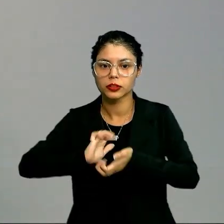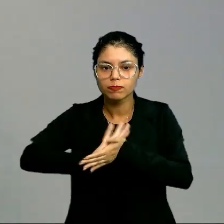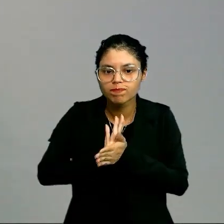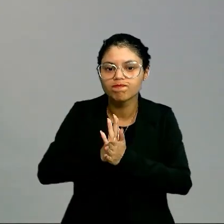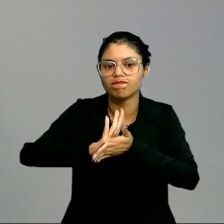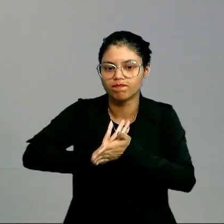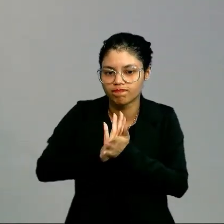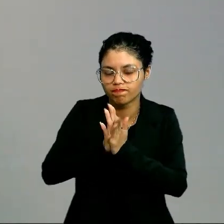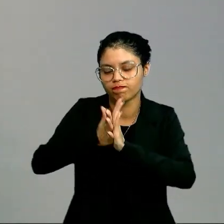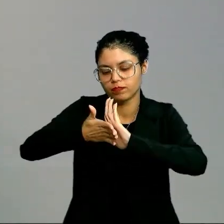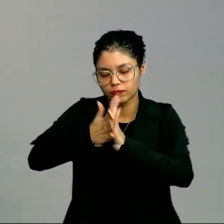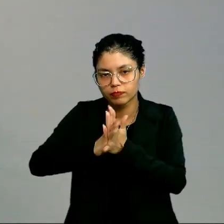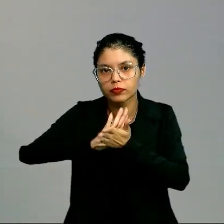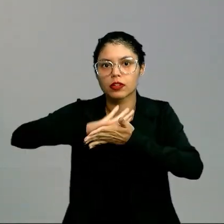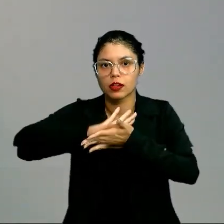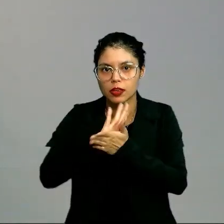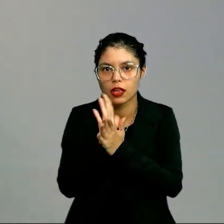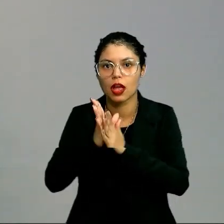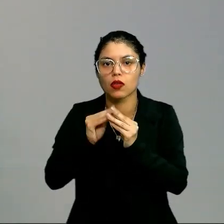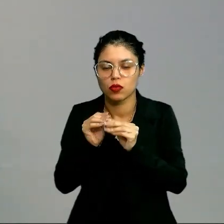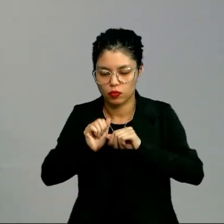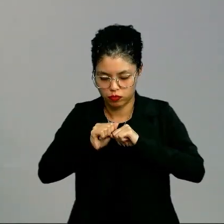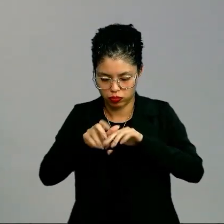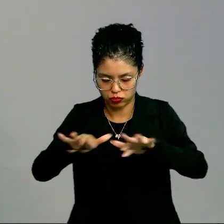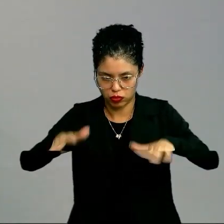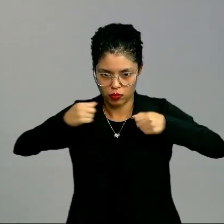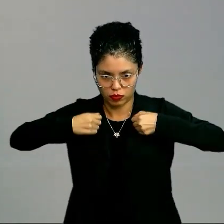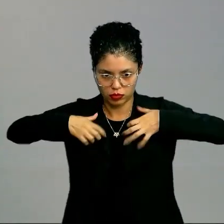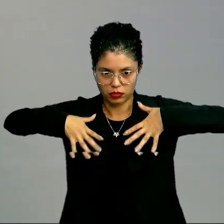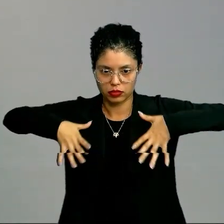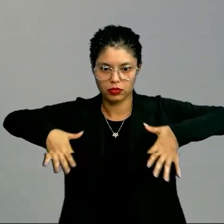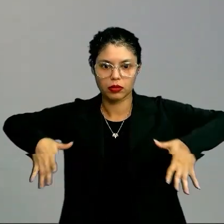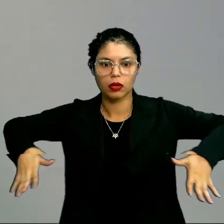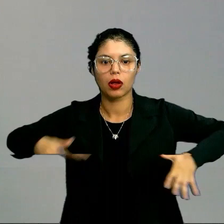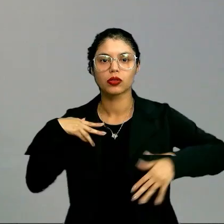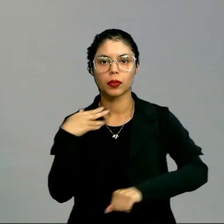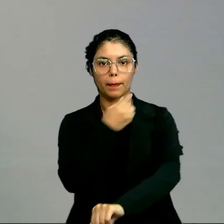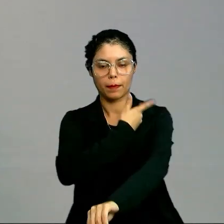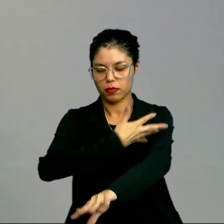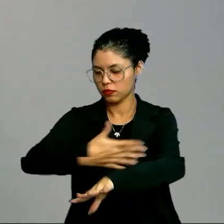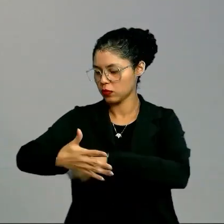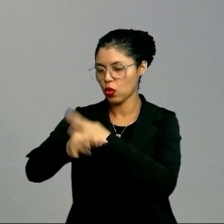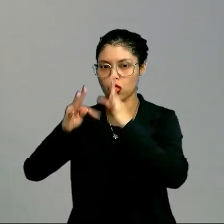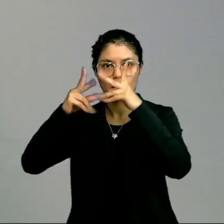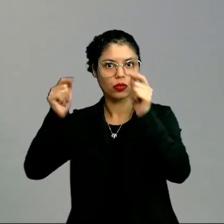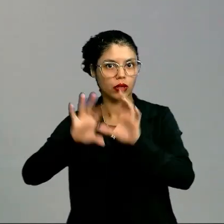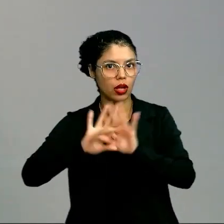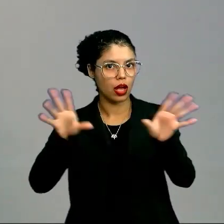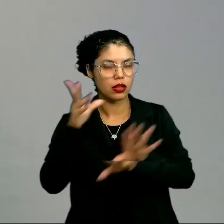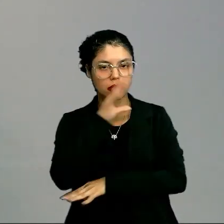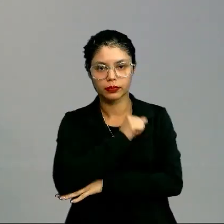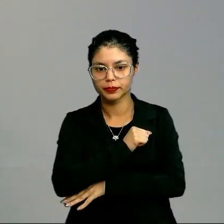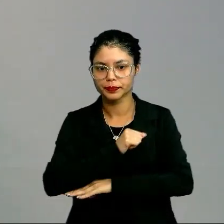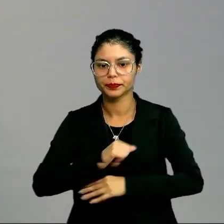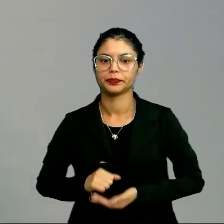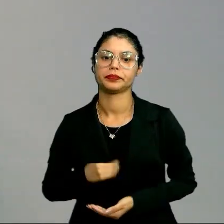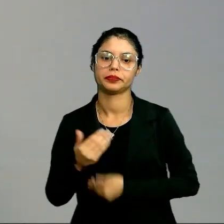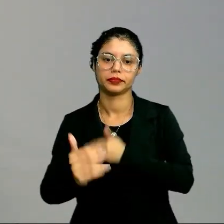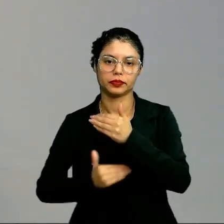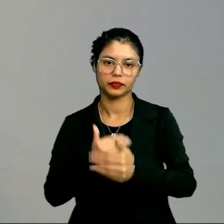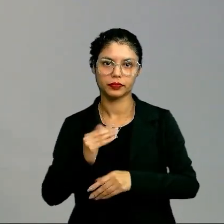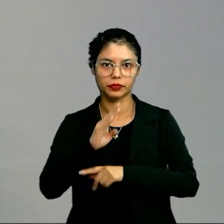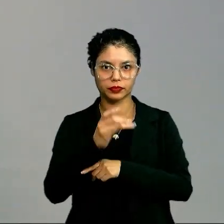ali, né, os nossos alimentos e distribuem para o nosso organismo e fazem que isso aconteça de maneira mais rápida pelo